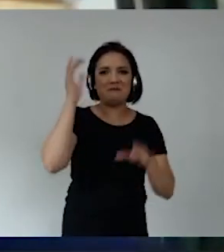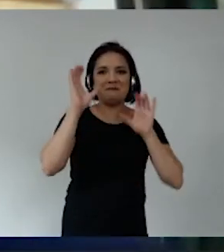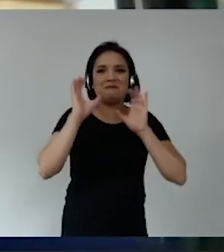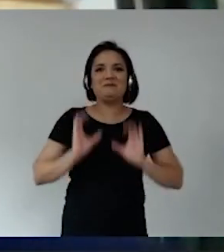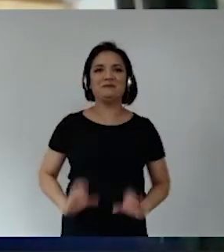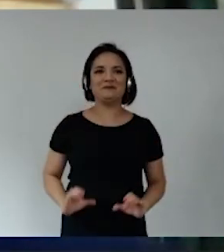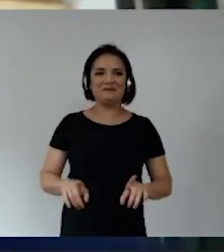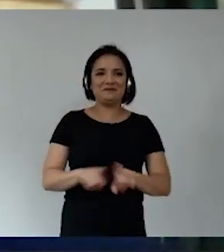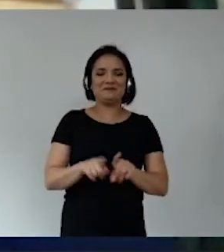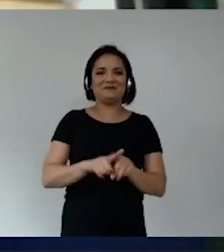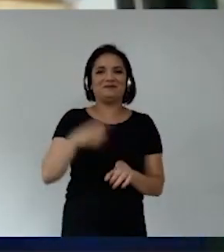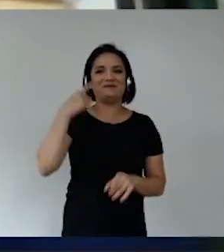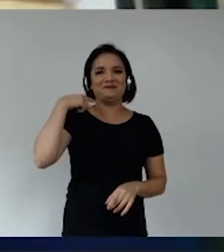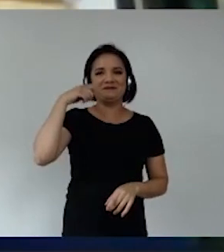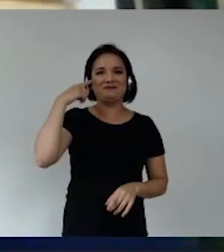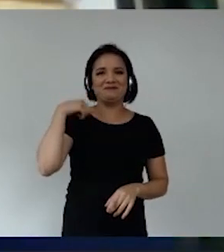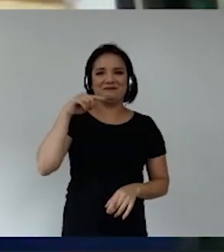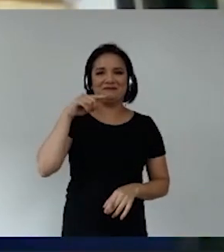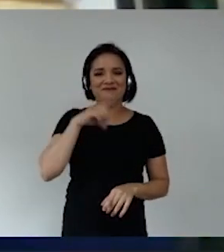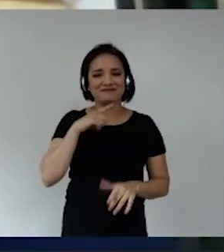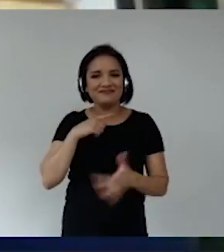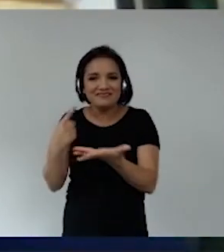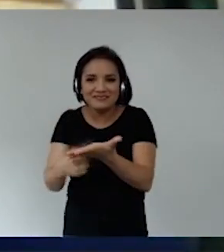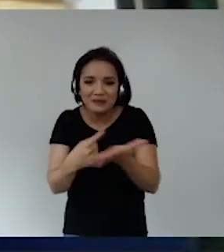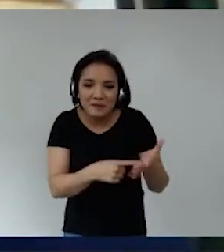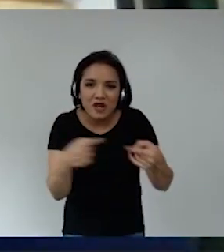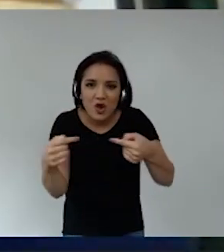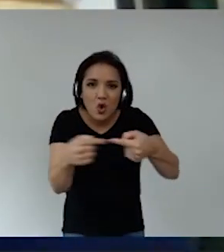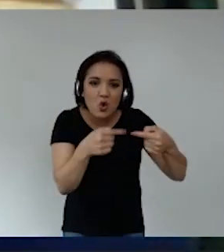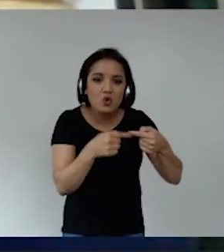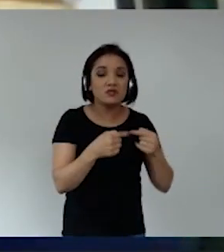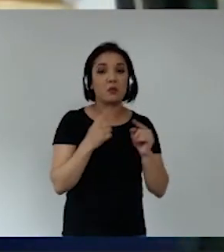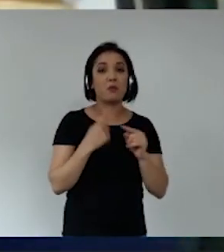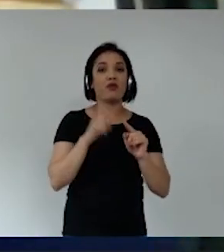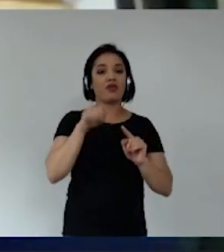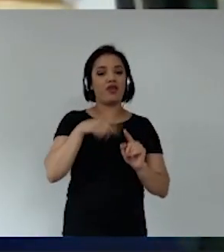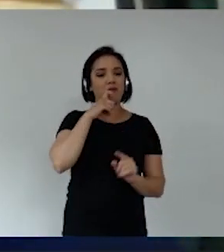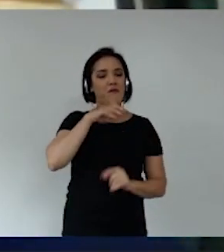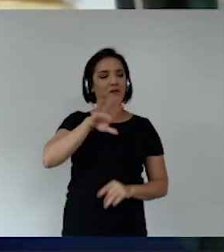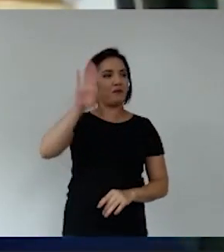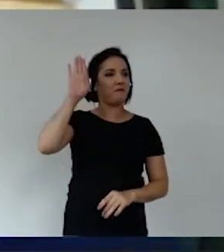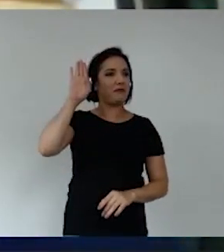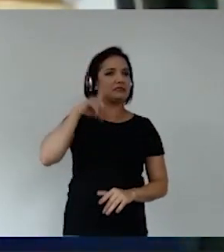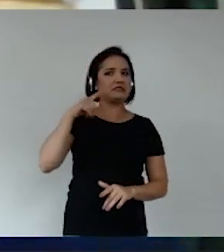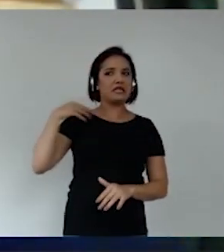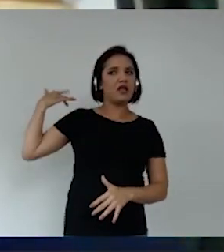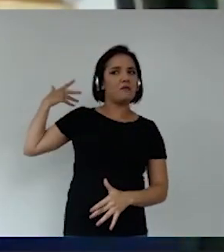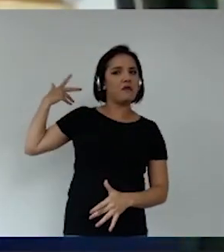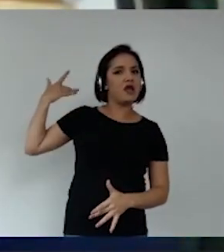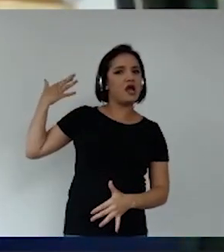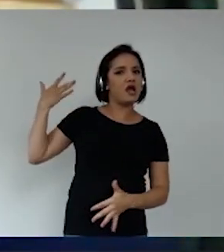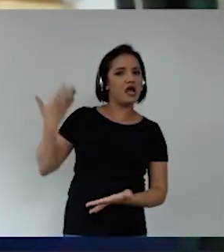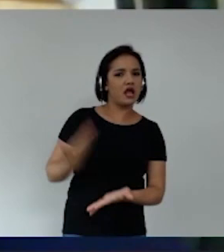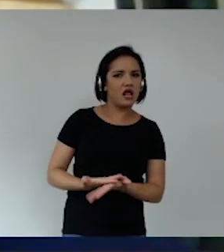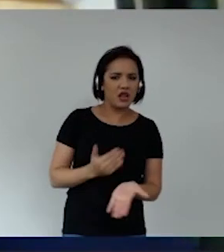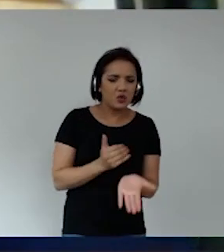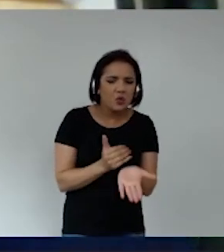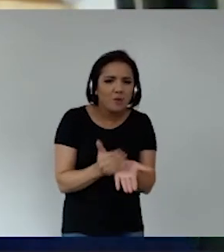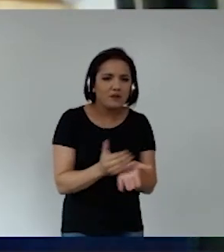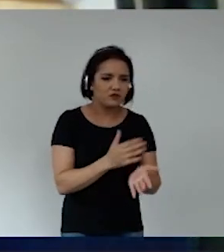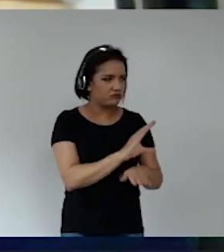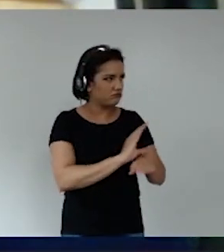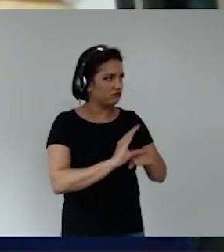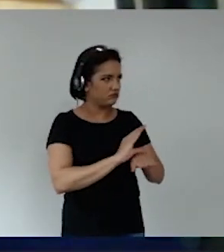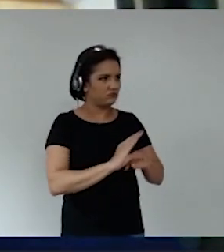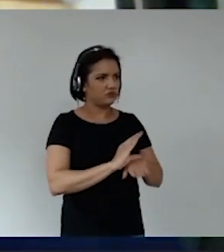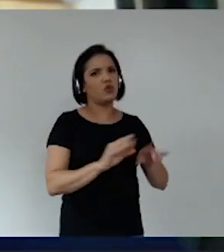seus advogados, pela consensualização, considerando que essa é uma promessa que vem desde o preâmbulo da Constituição, e